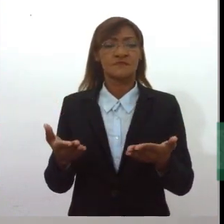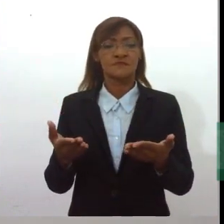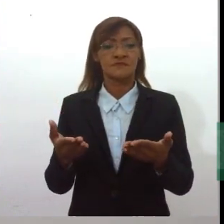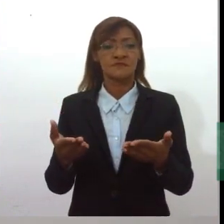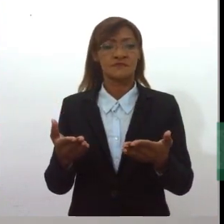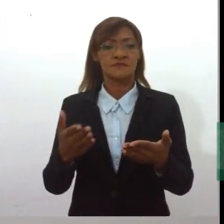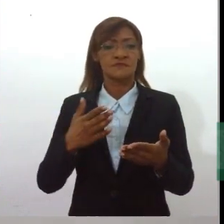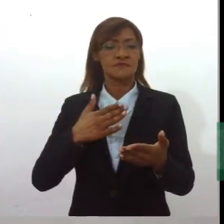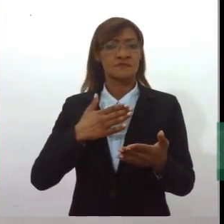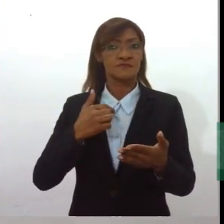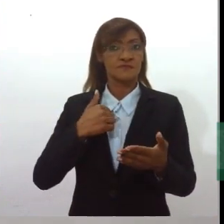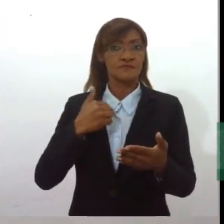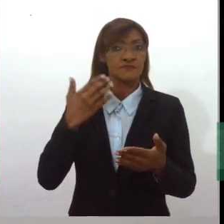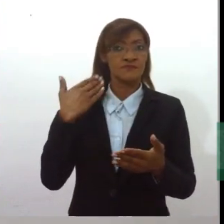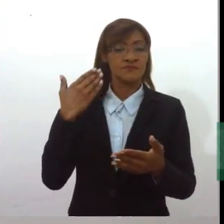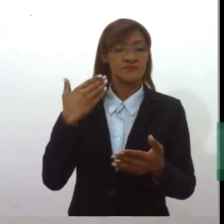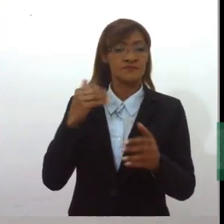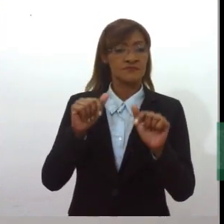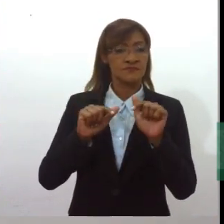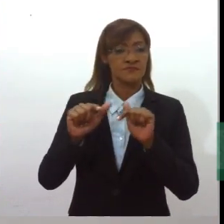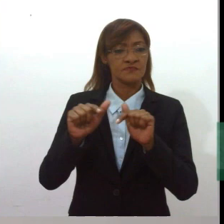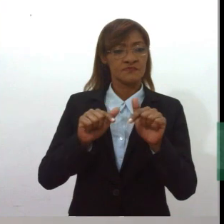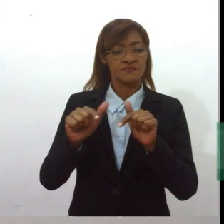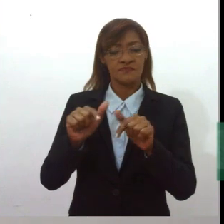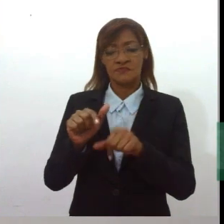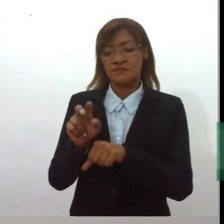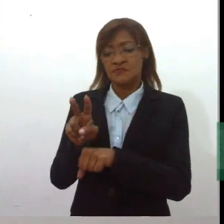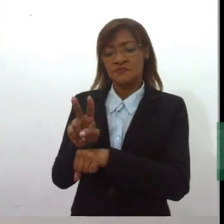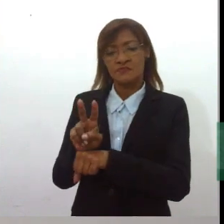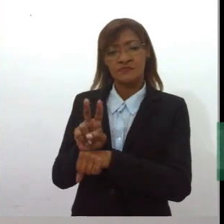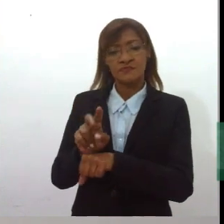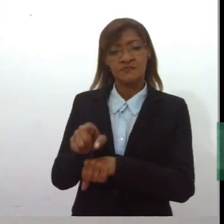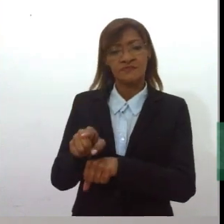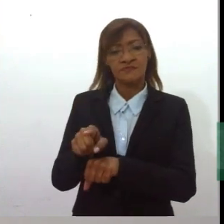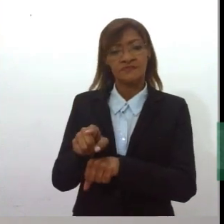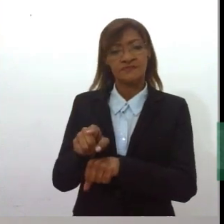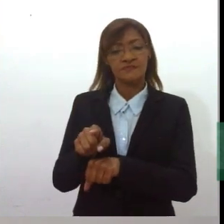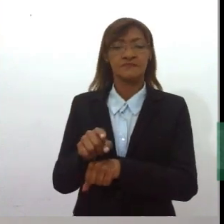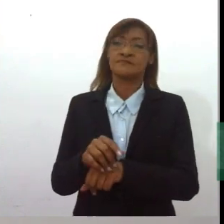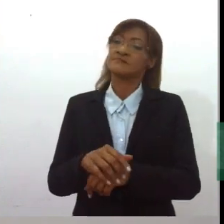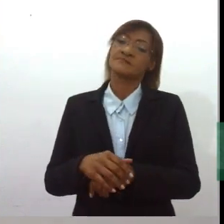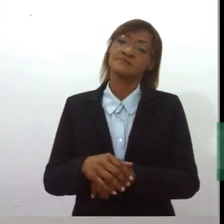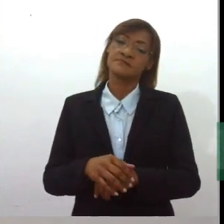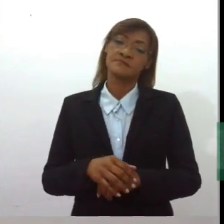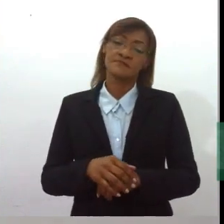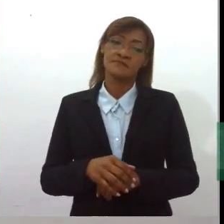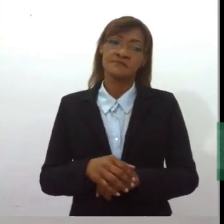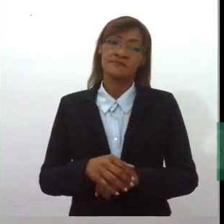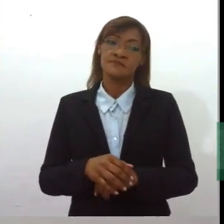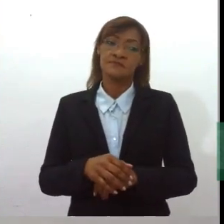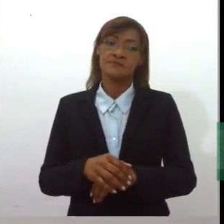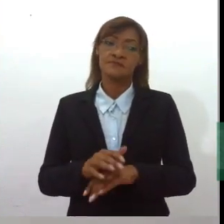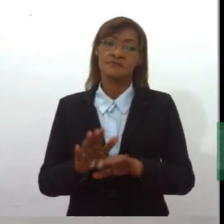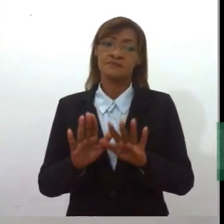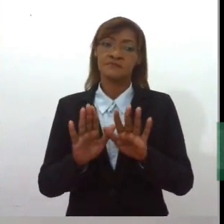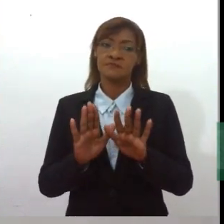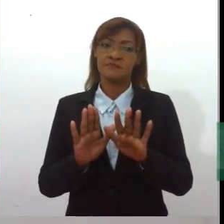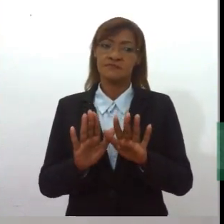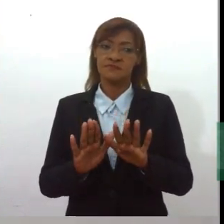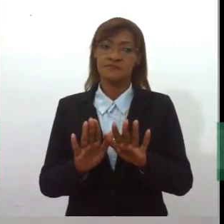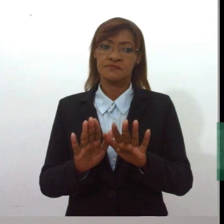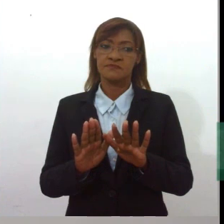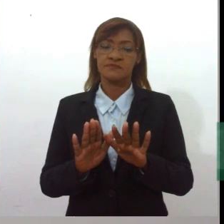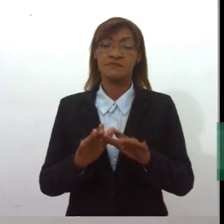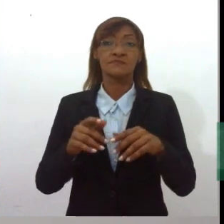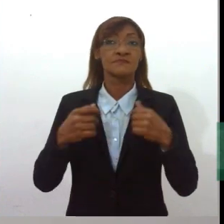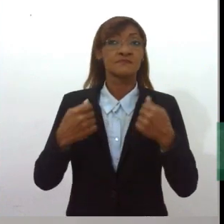época que eu trabalhei não se fazia esse tipo de procedimento tá apesar de ter casos de haver